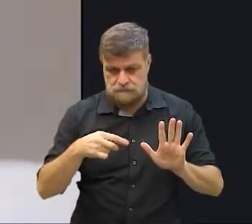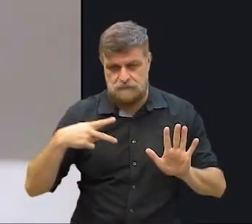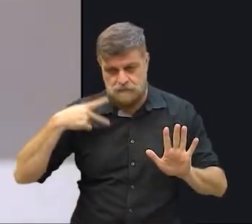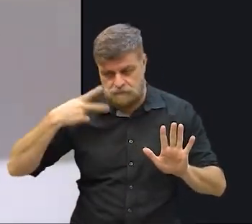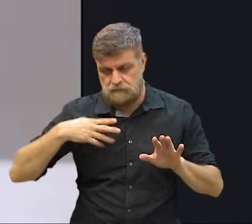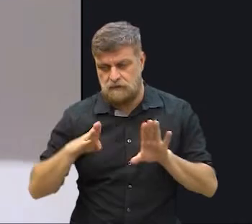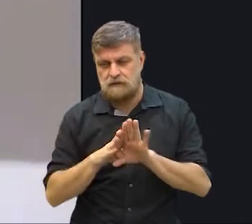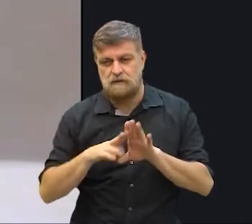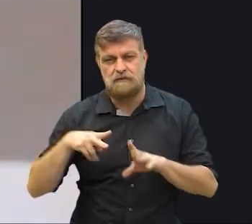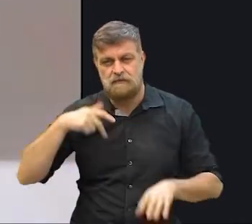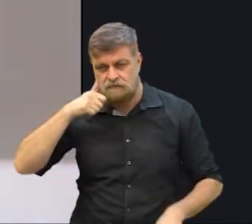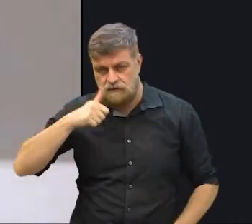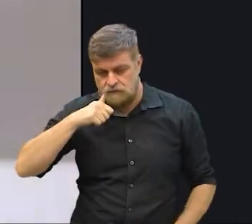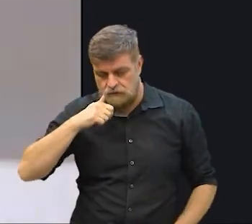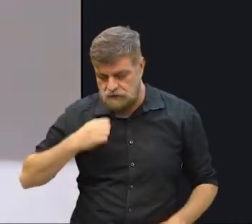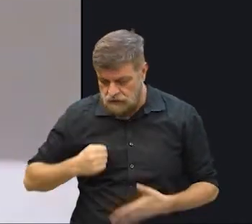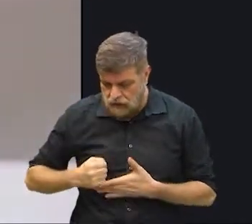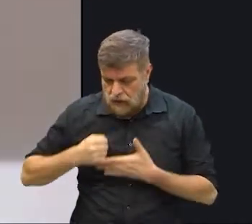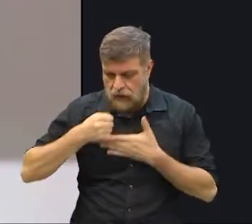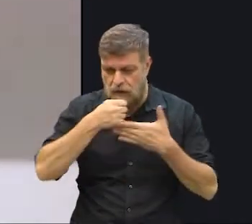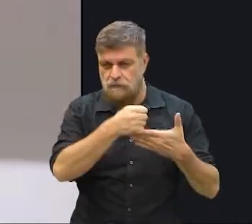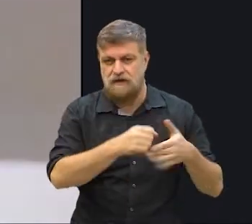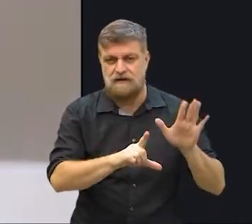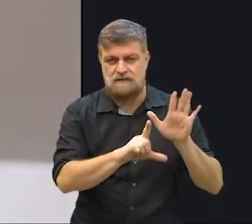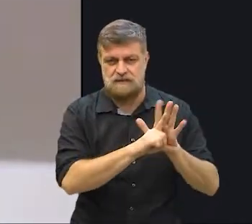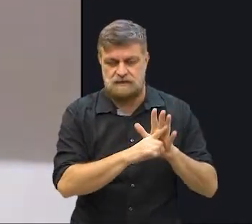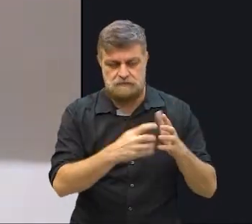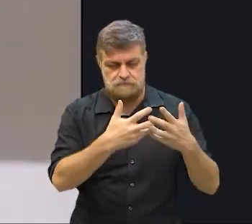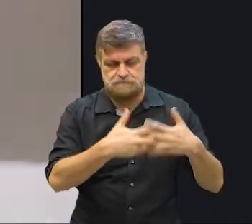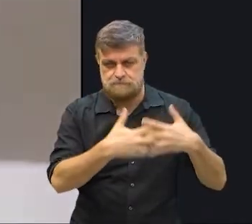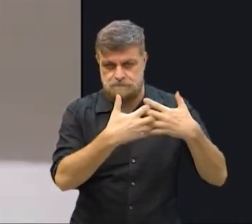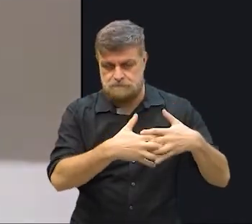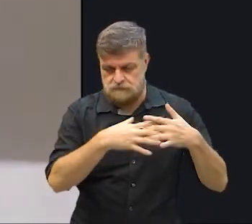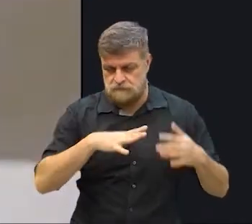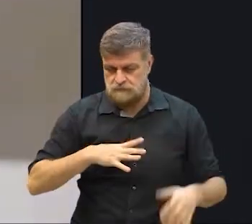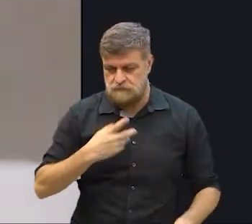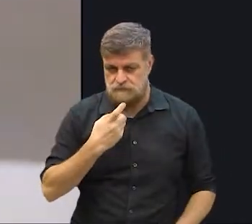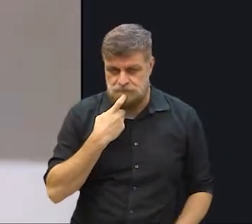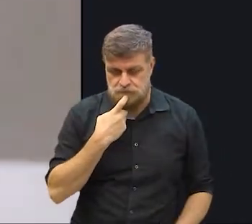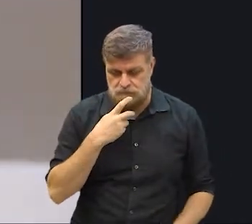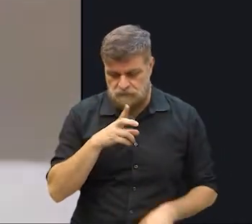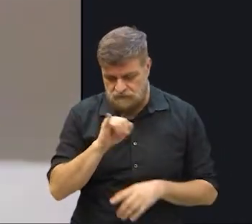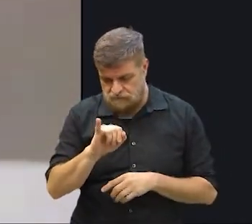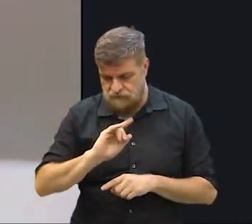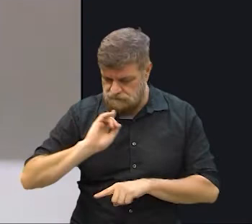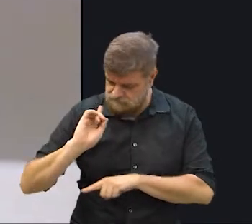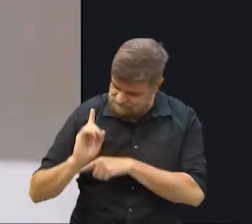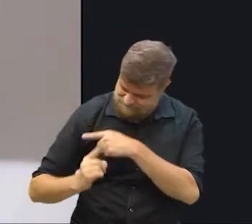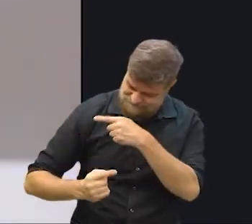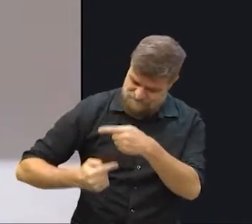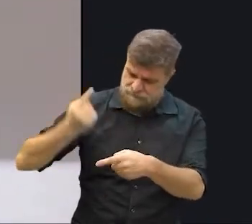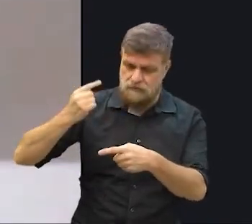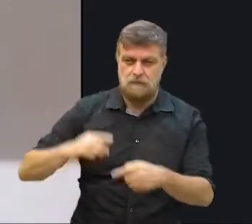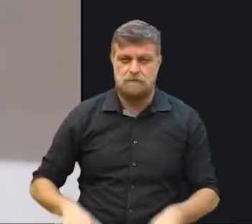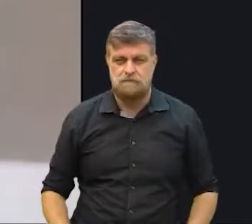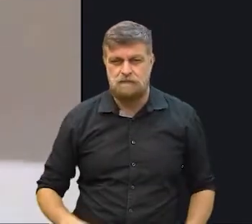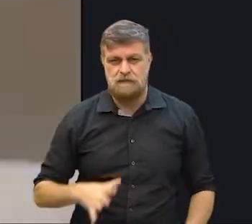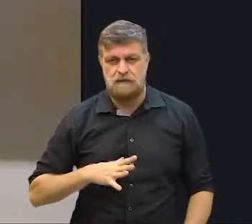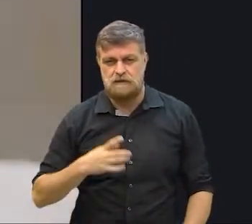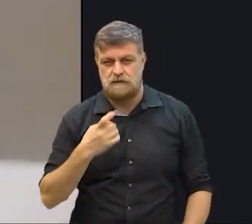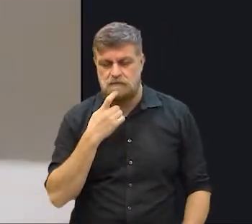lei, aos vereadores, às vereadoras que apoiaram essa lei, Campinas vai dar a